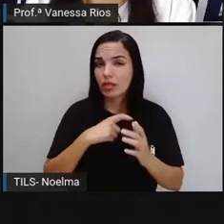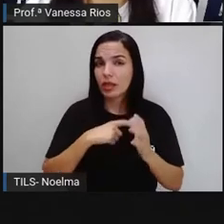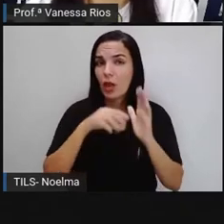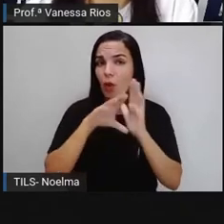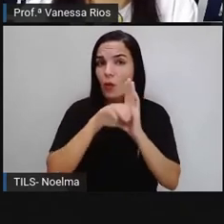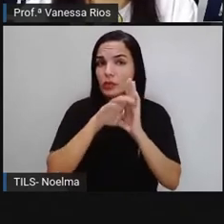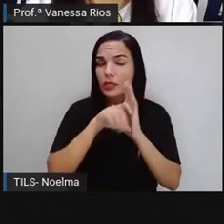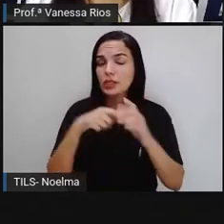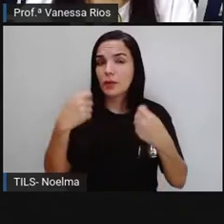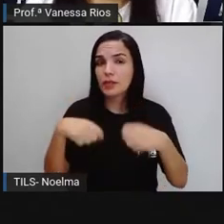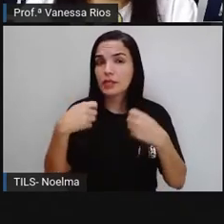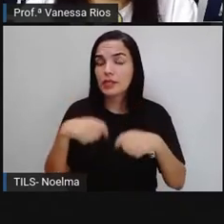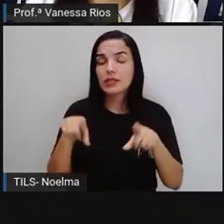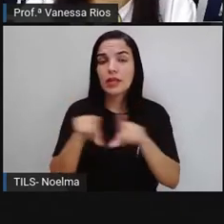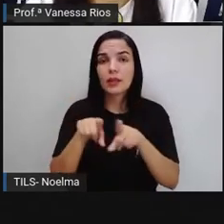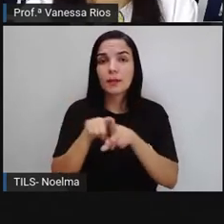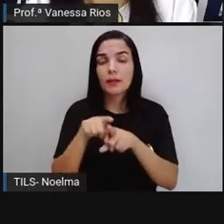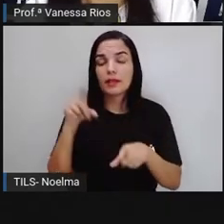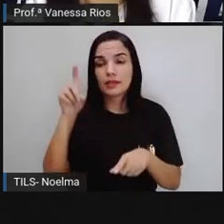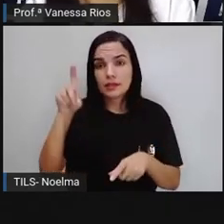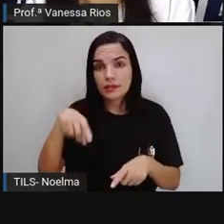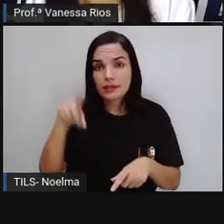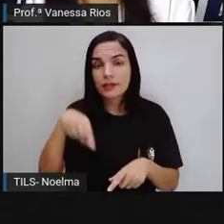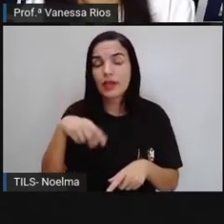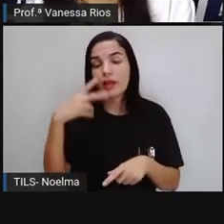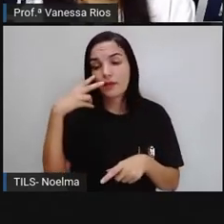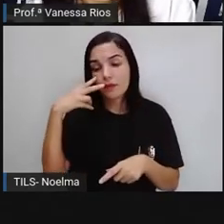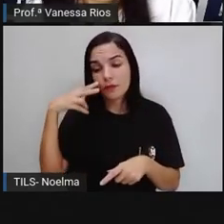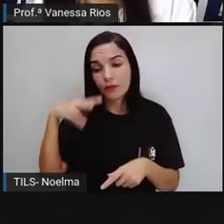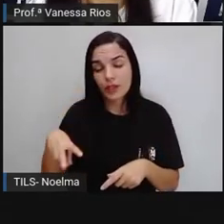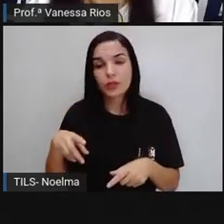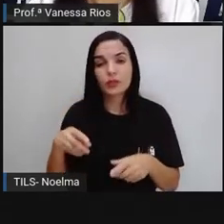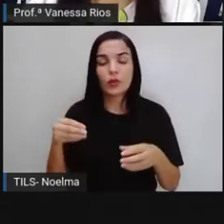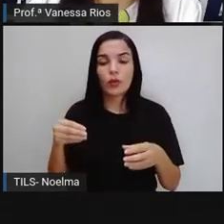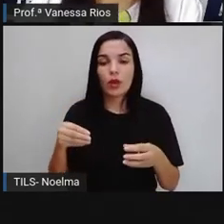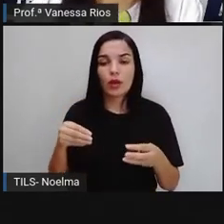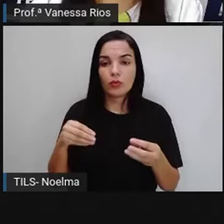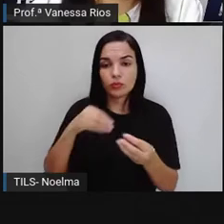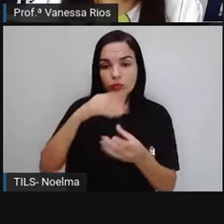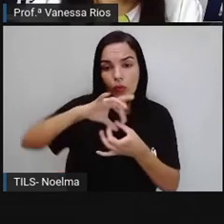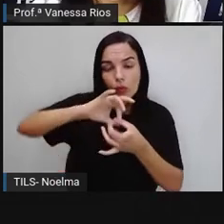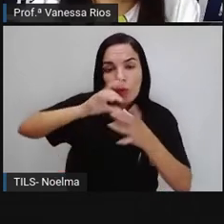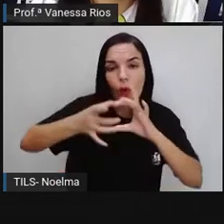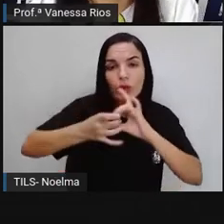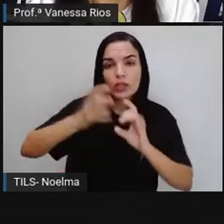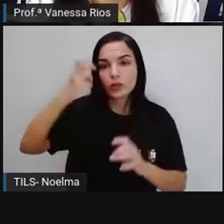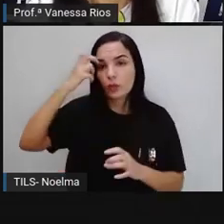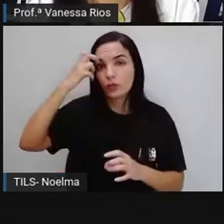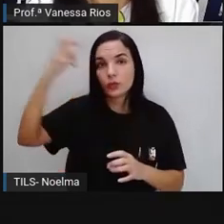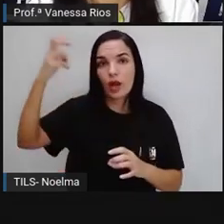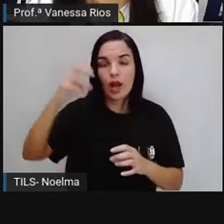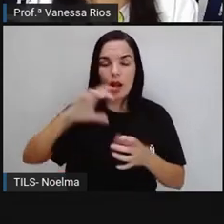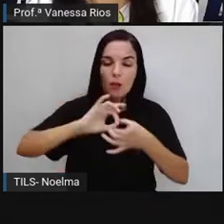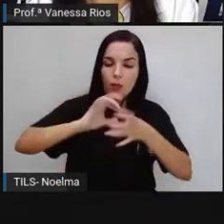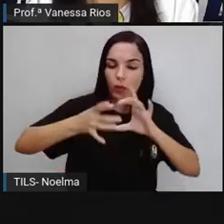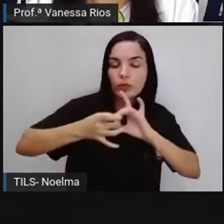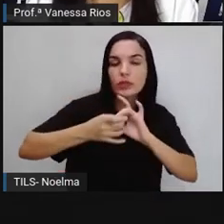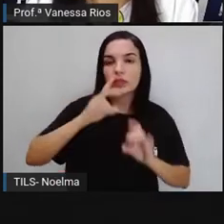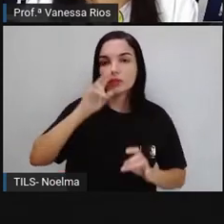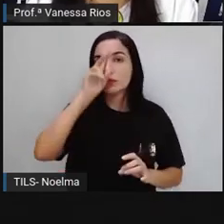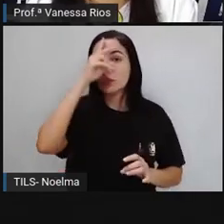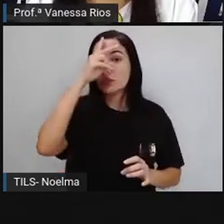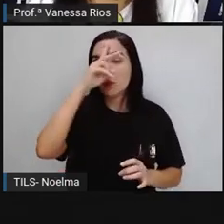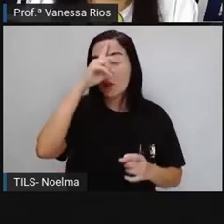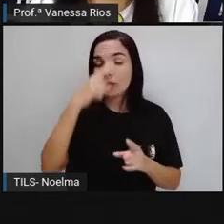ser observados também dentro do contexto cultural, dentro do contexto histórico, porque fazem parte